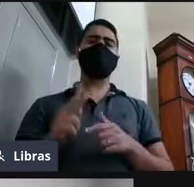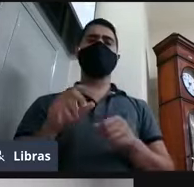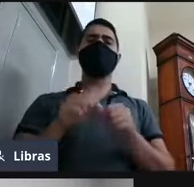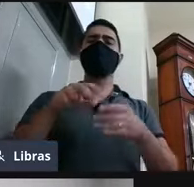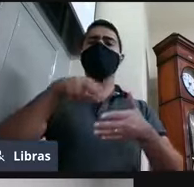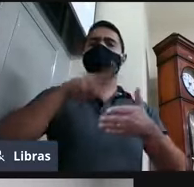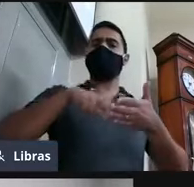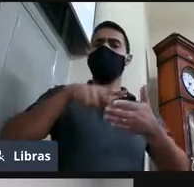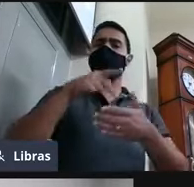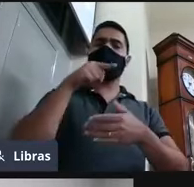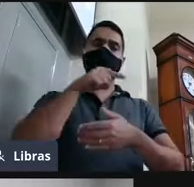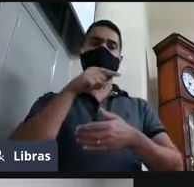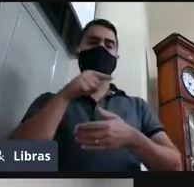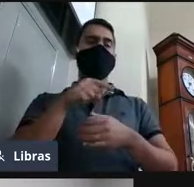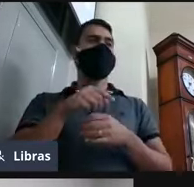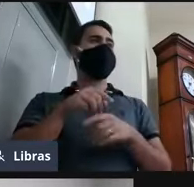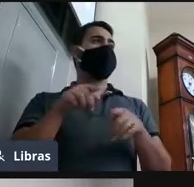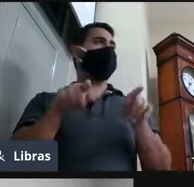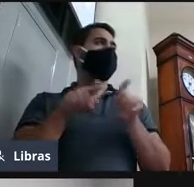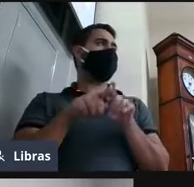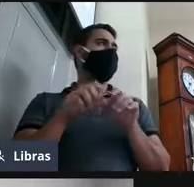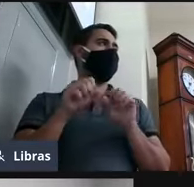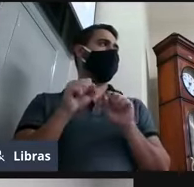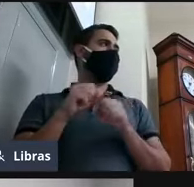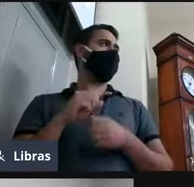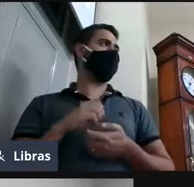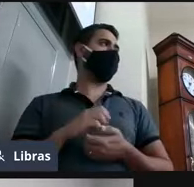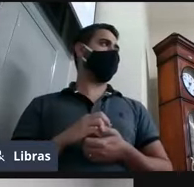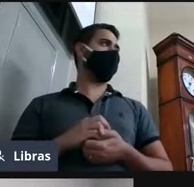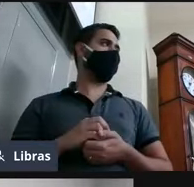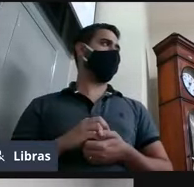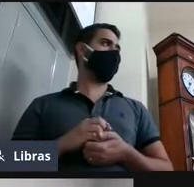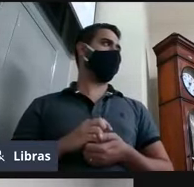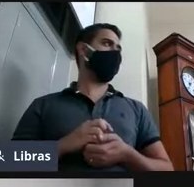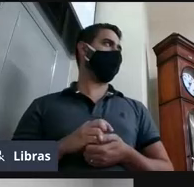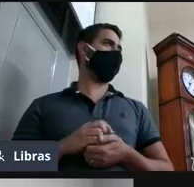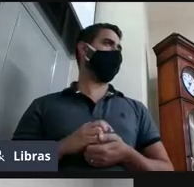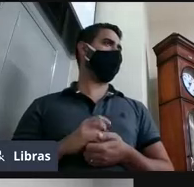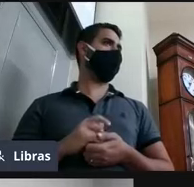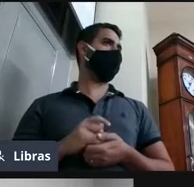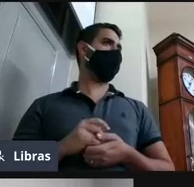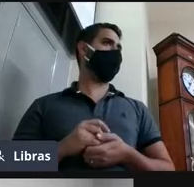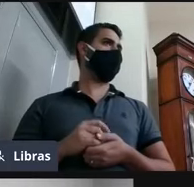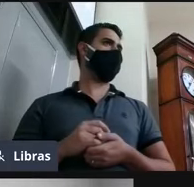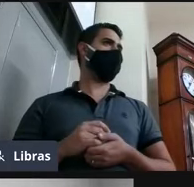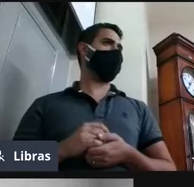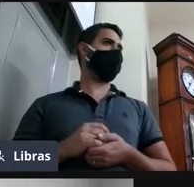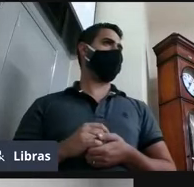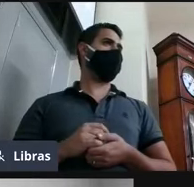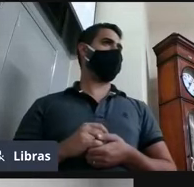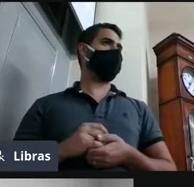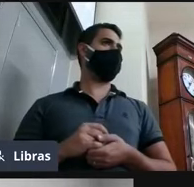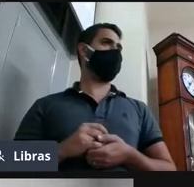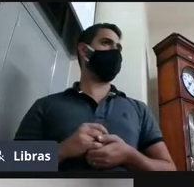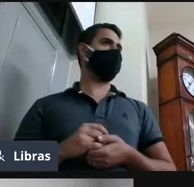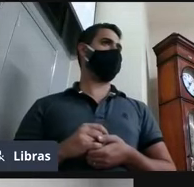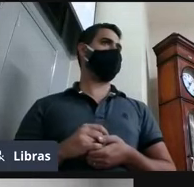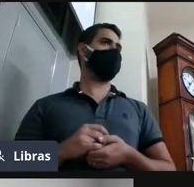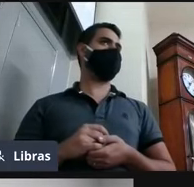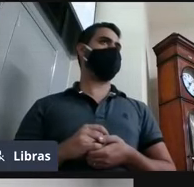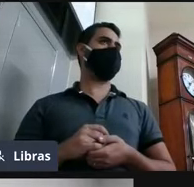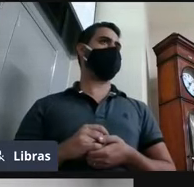Vossa Excelência, que Vossa Excelência cumpra o regimento. Mas eu li tudo, vereador. Fazendo. Eu peço antes... Não, depois a gente vê